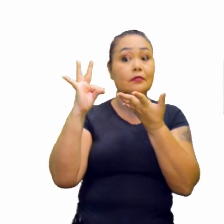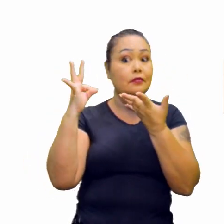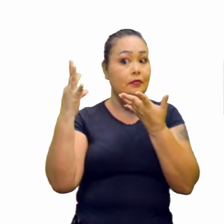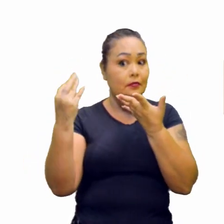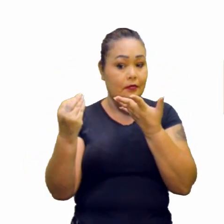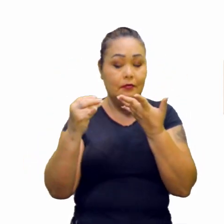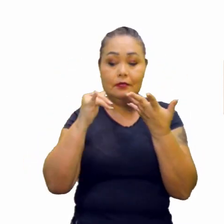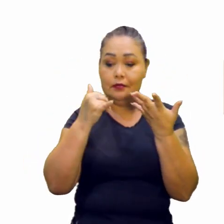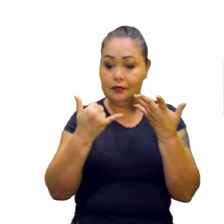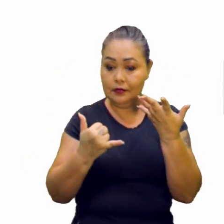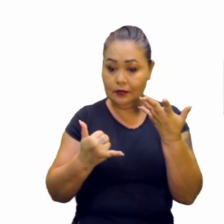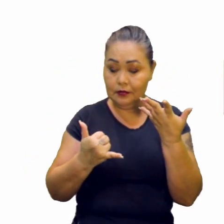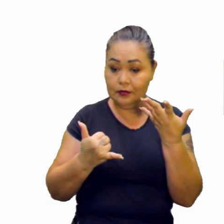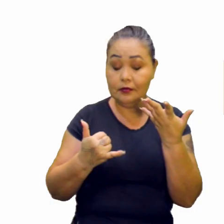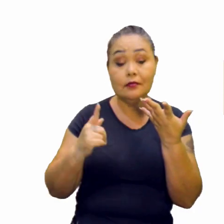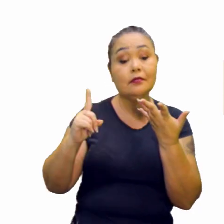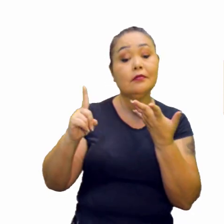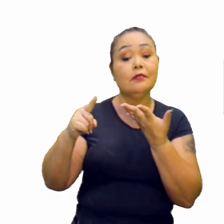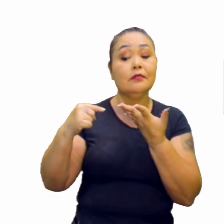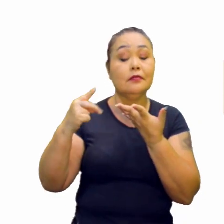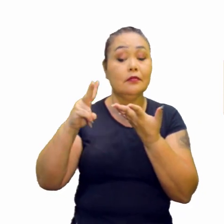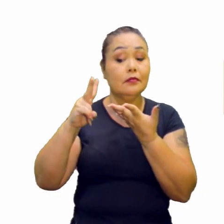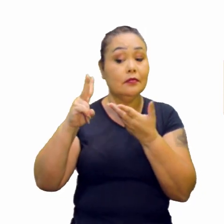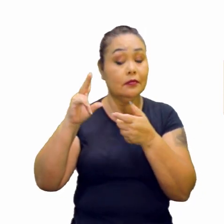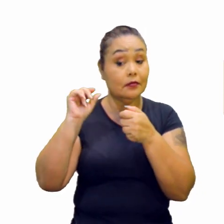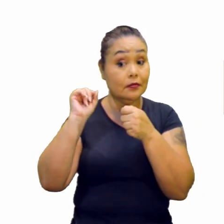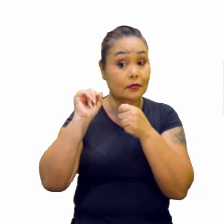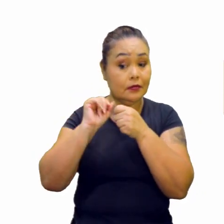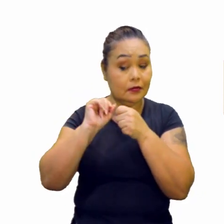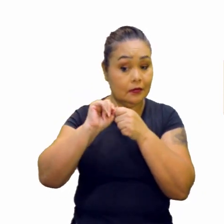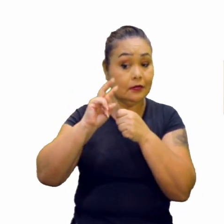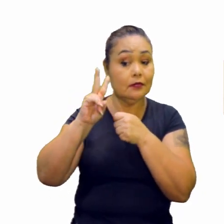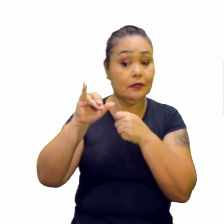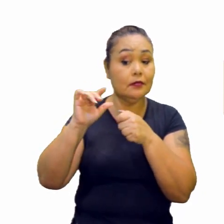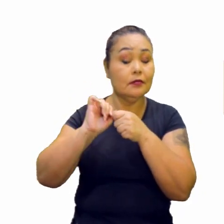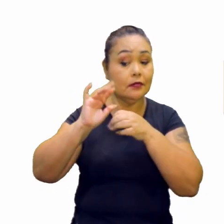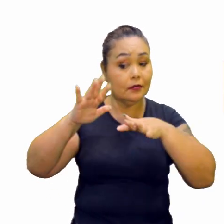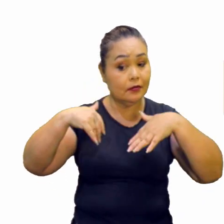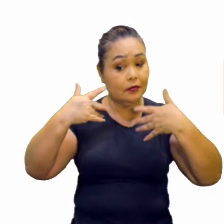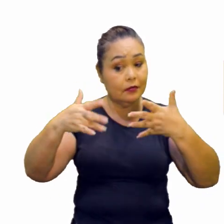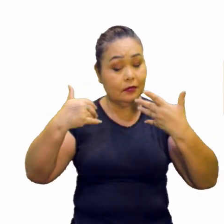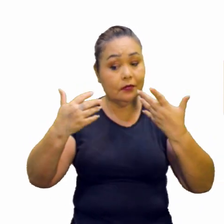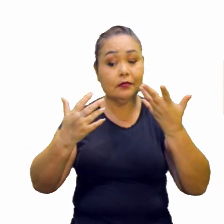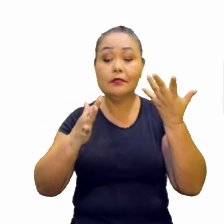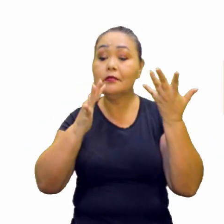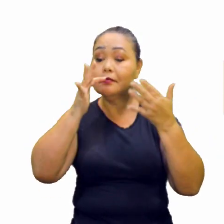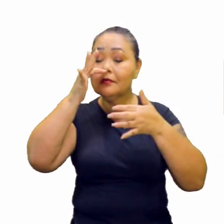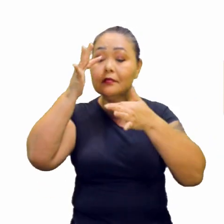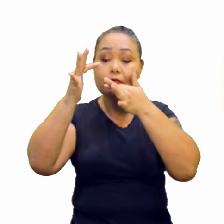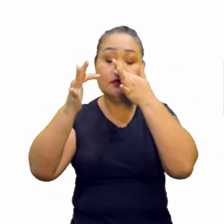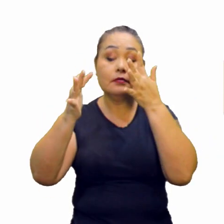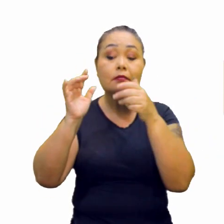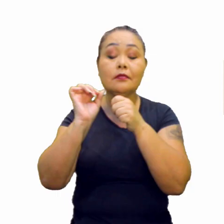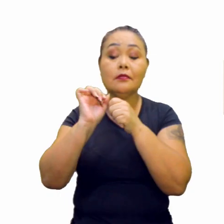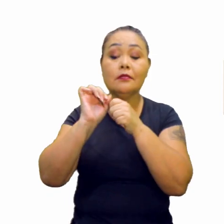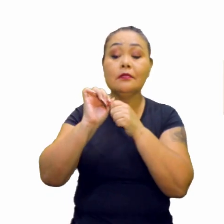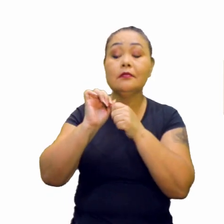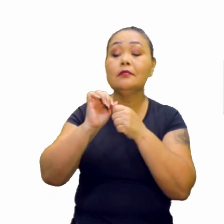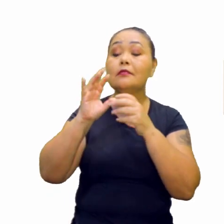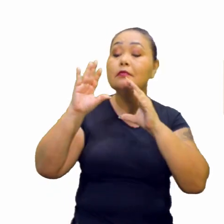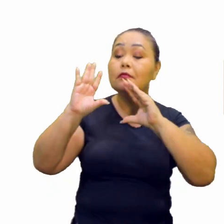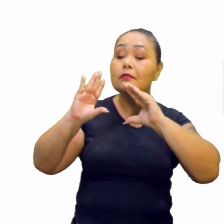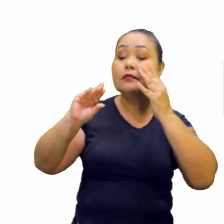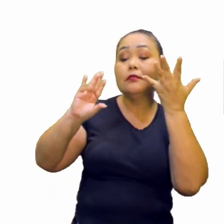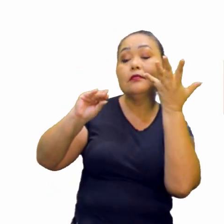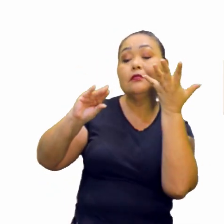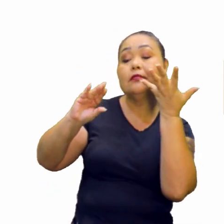planta produz vai favorecer no processo da floração das almofadas